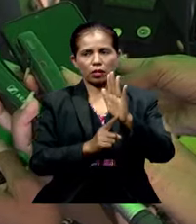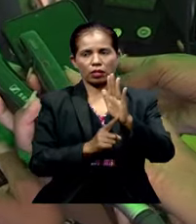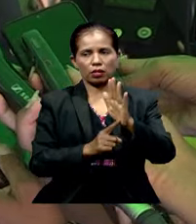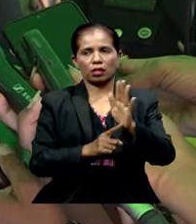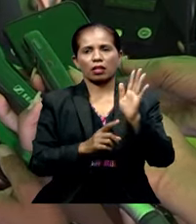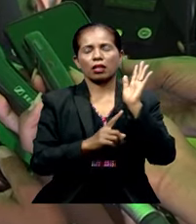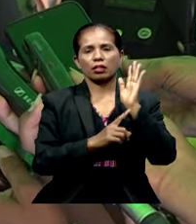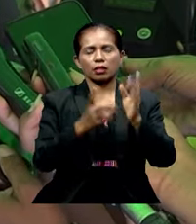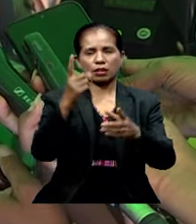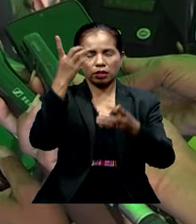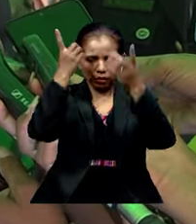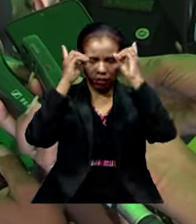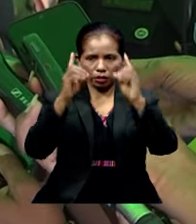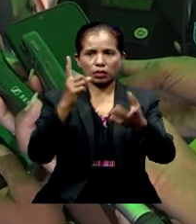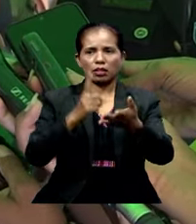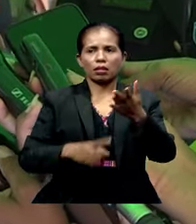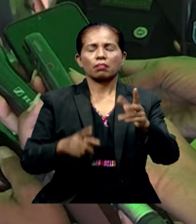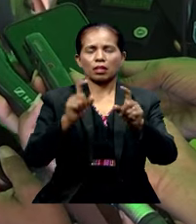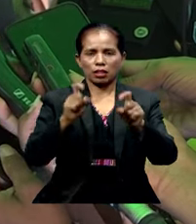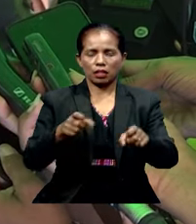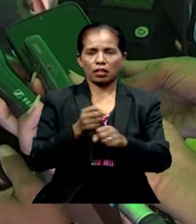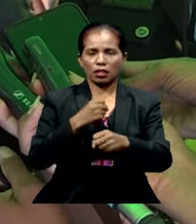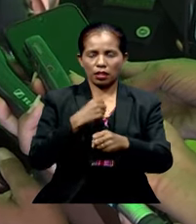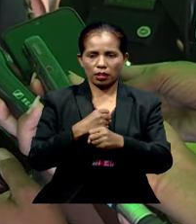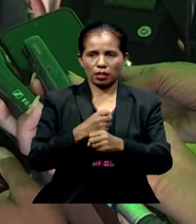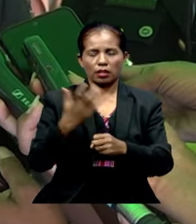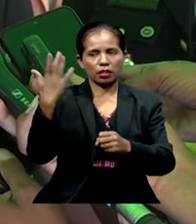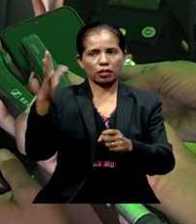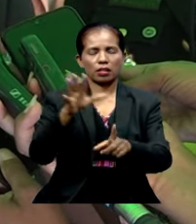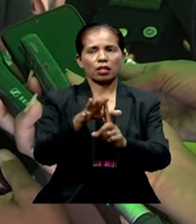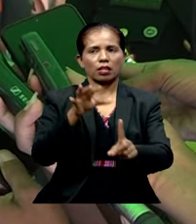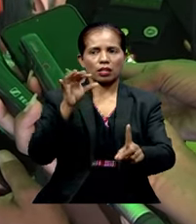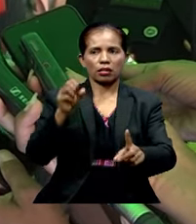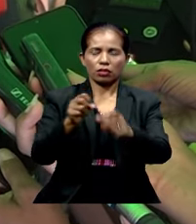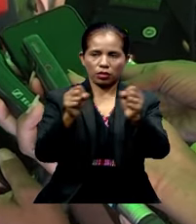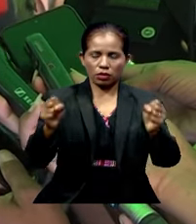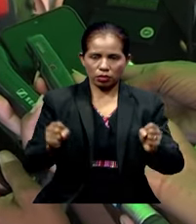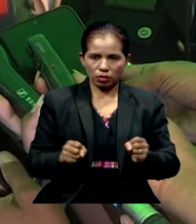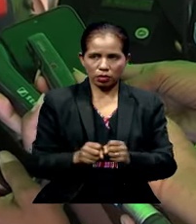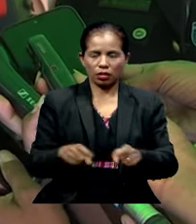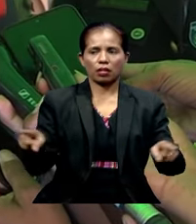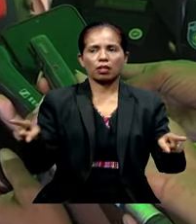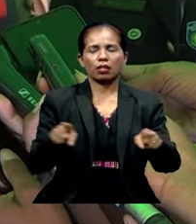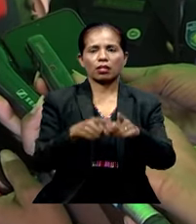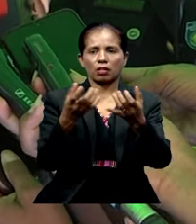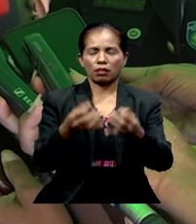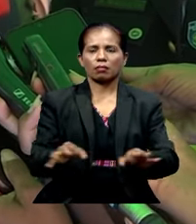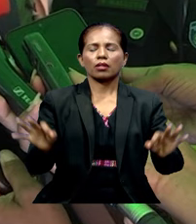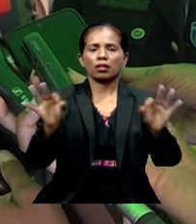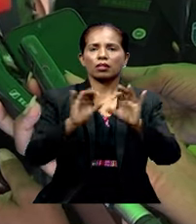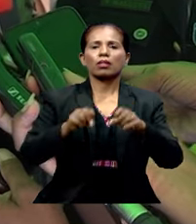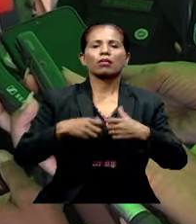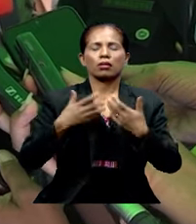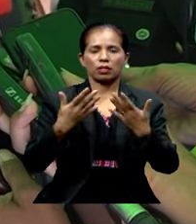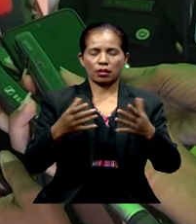o tom na saída que tem que ralo. E ia eleições do Suco, a nessa prioridade ida, o Insama